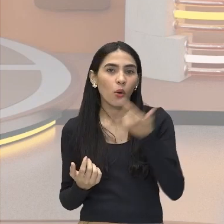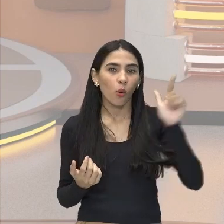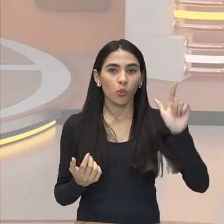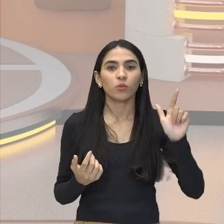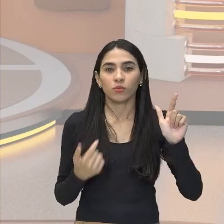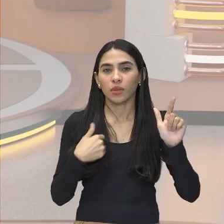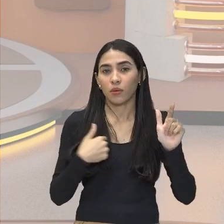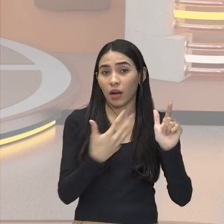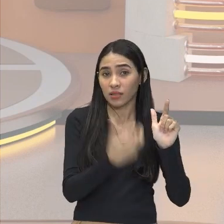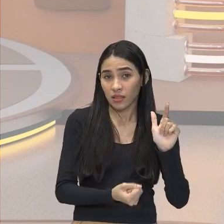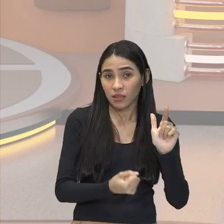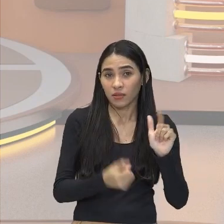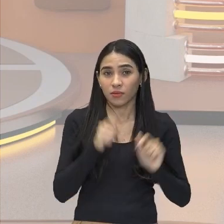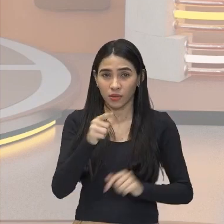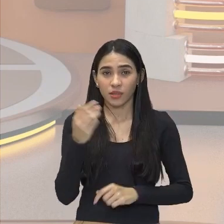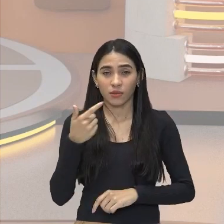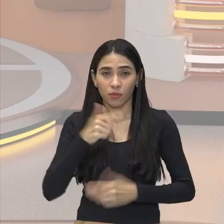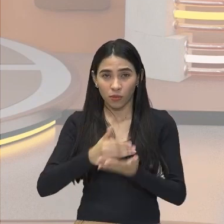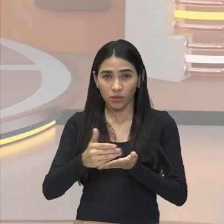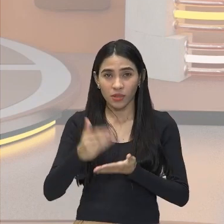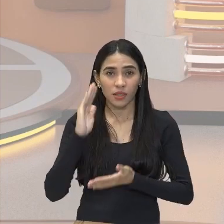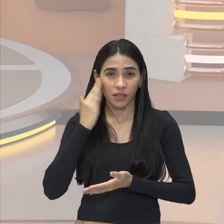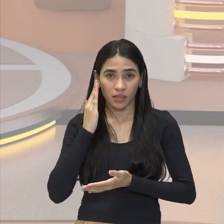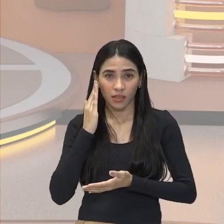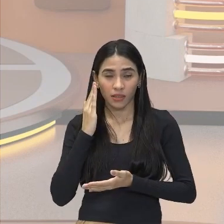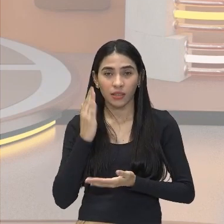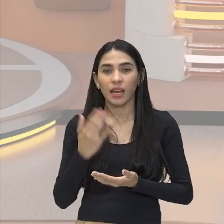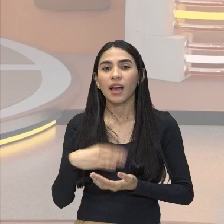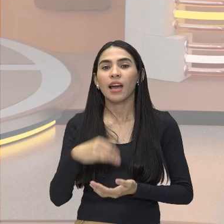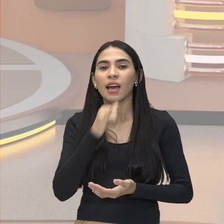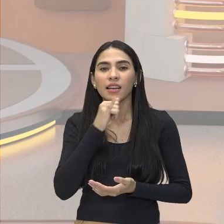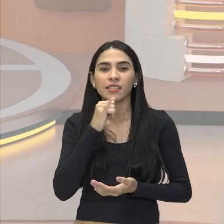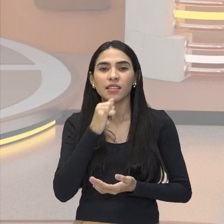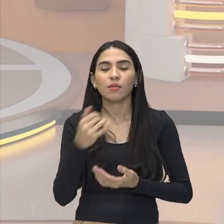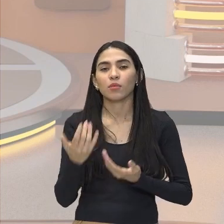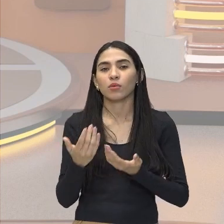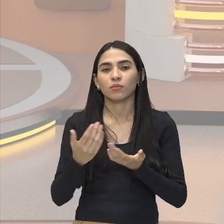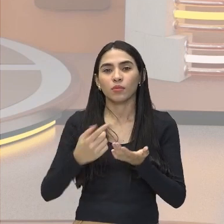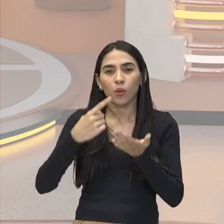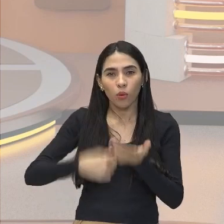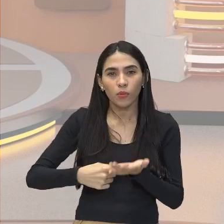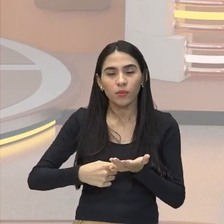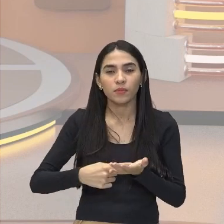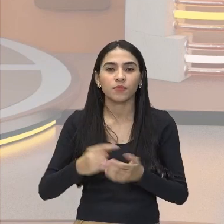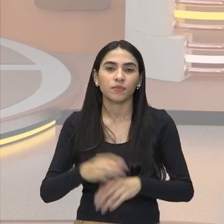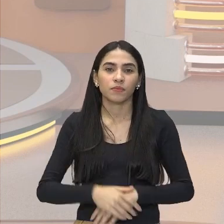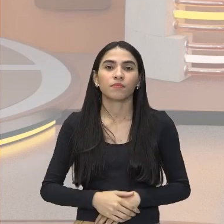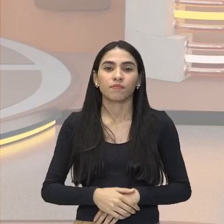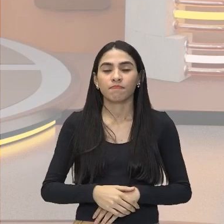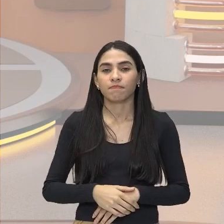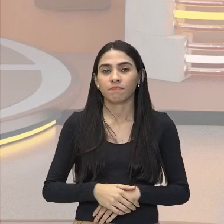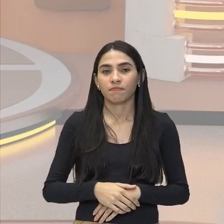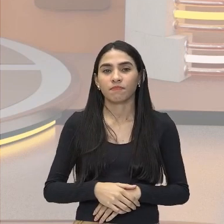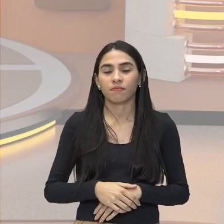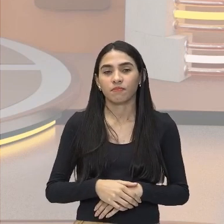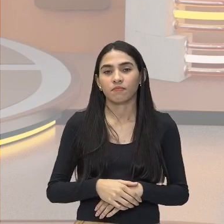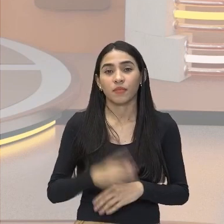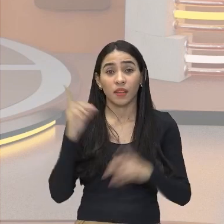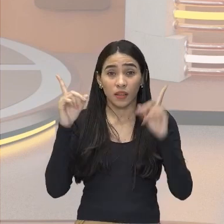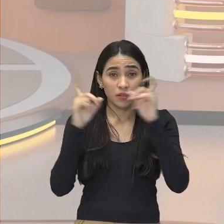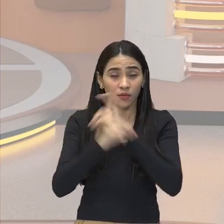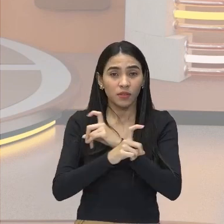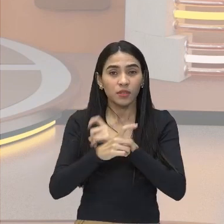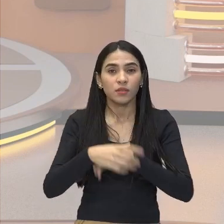aqui. Vocês estão me entendendo? Aquela ideia do comprometimento em si está sendo esquecida nesse momento